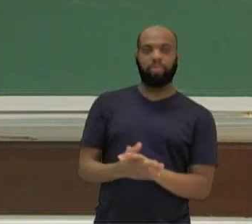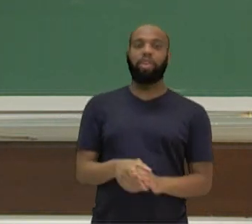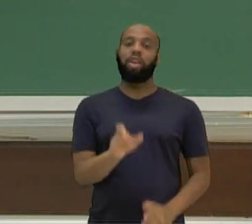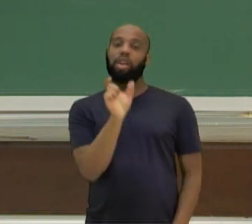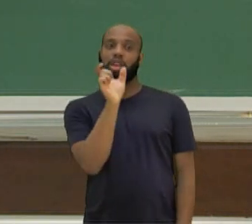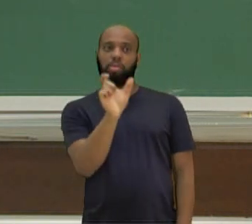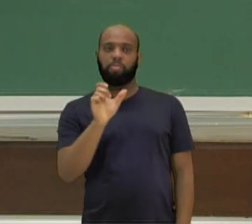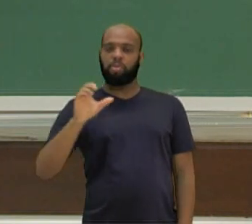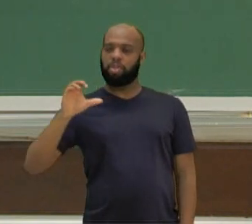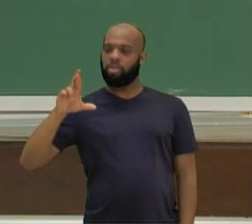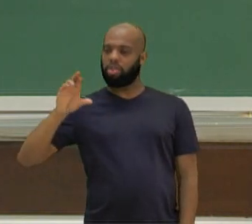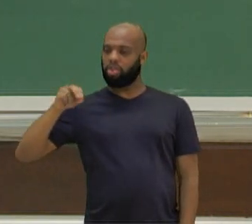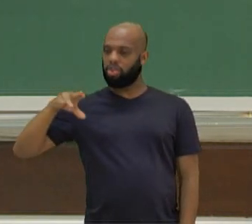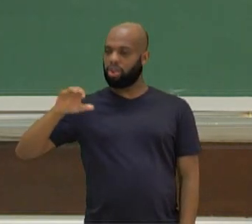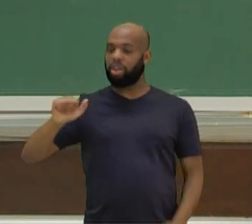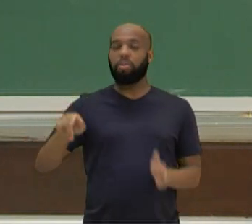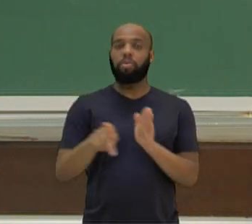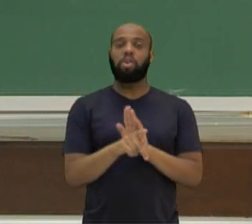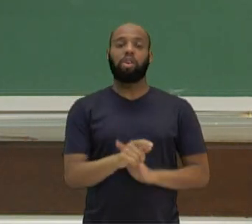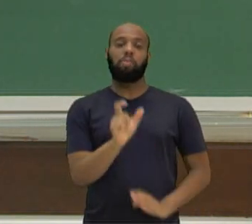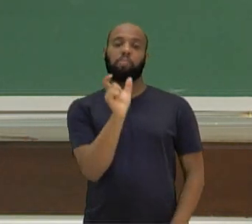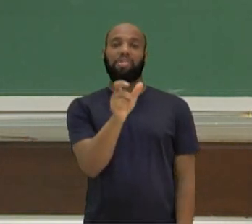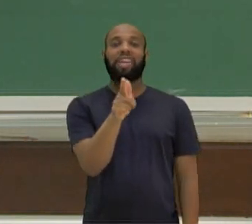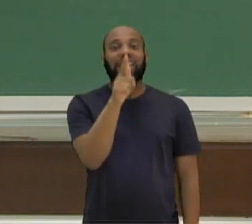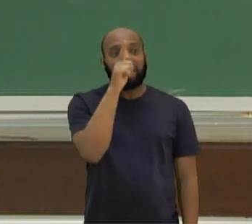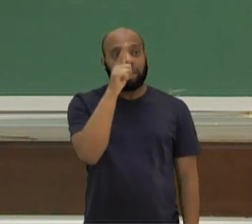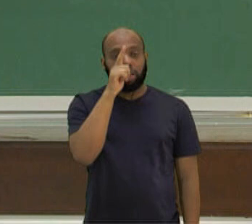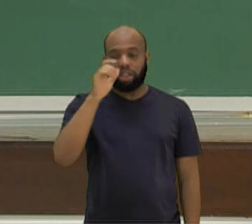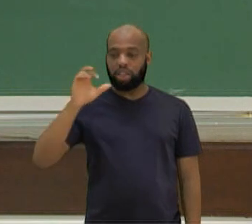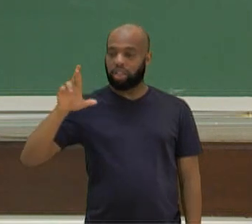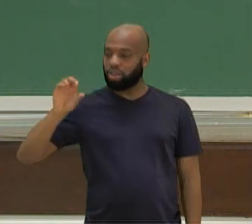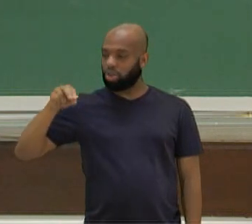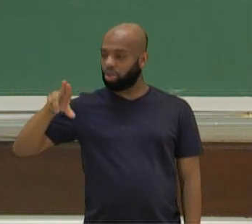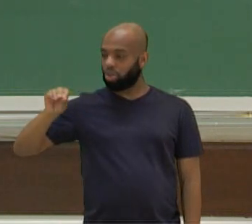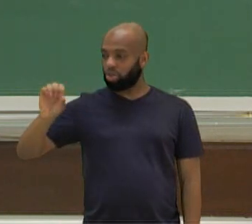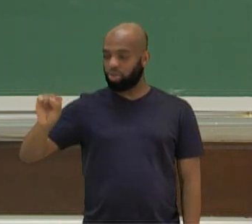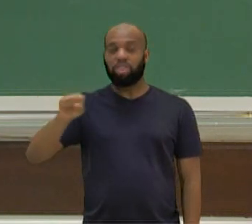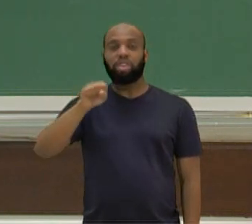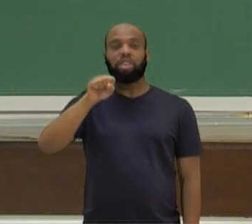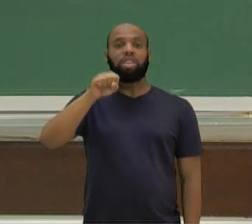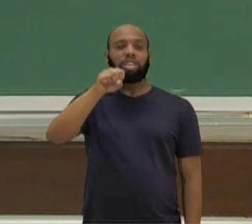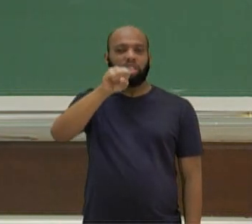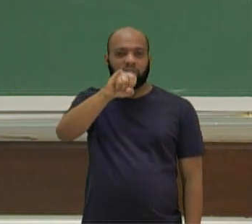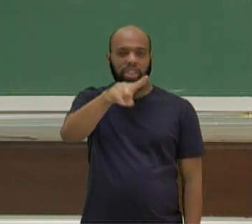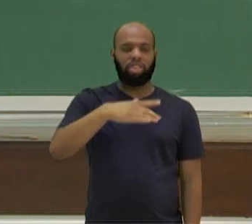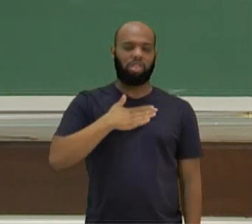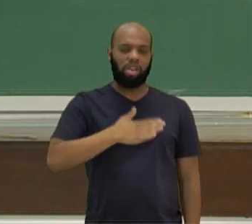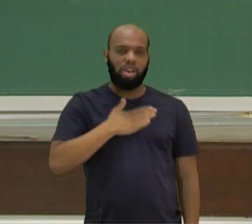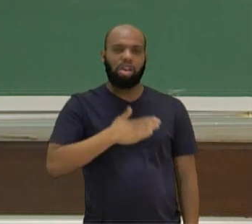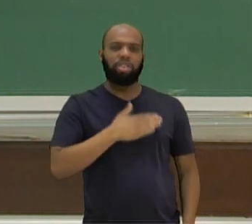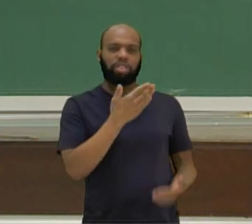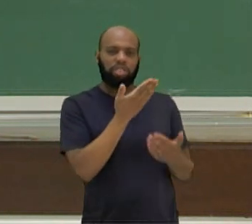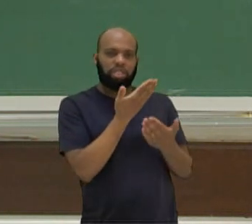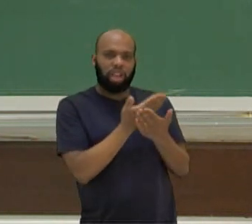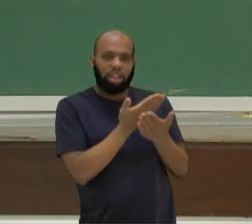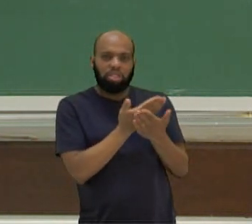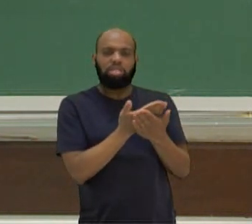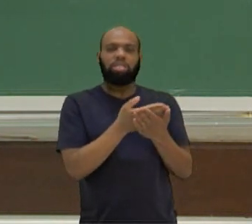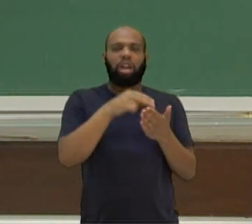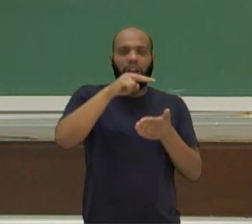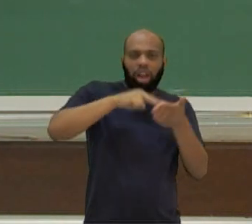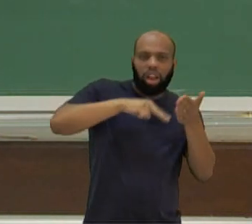grego cronos. E quem aí gosta da cultura grega lá, gosta das histórias dos deuses gregos, né?